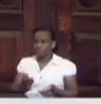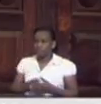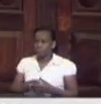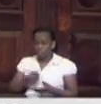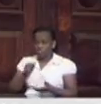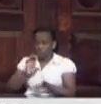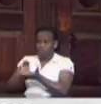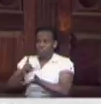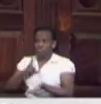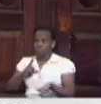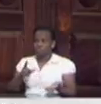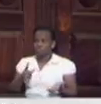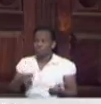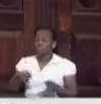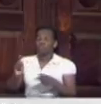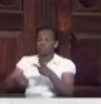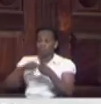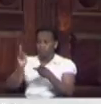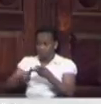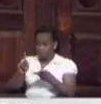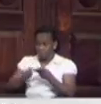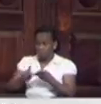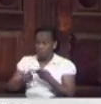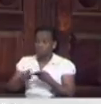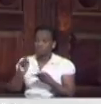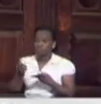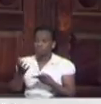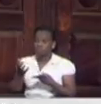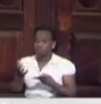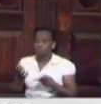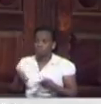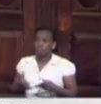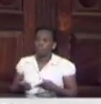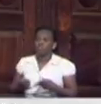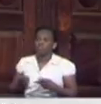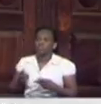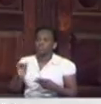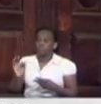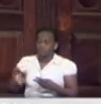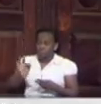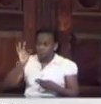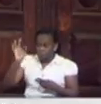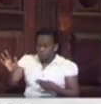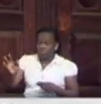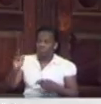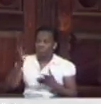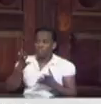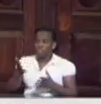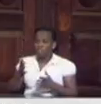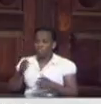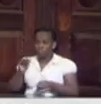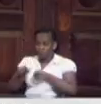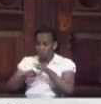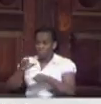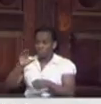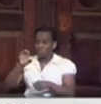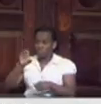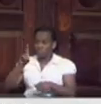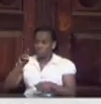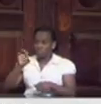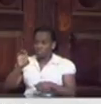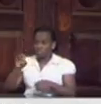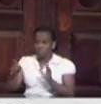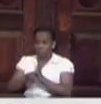Como segundo ponto de garantia, a federalização para uma futura privatização da SEDAI,